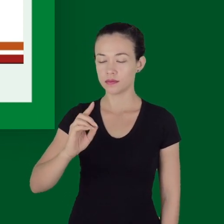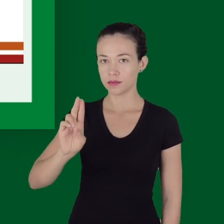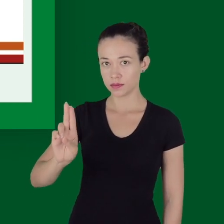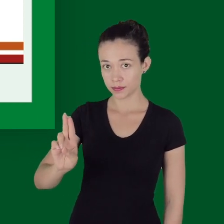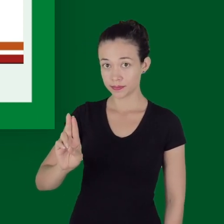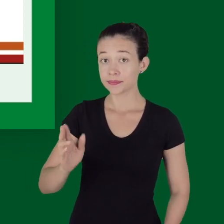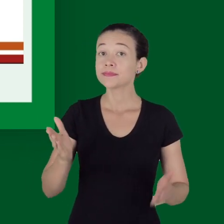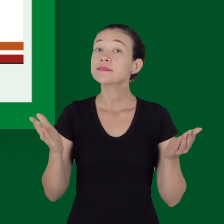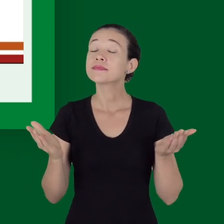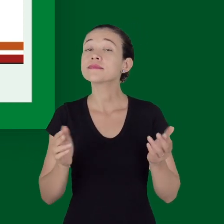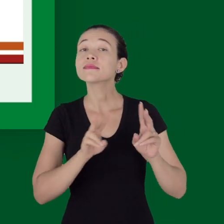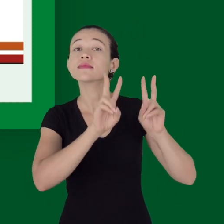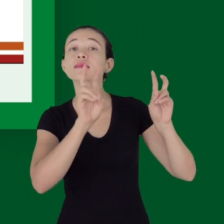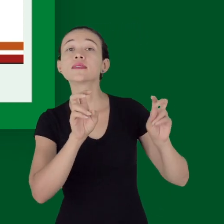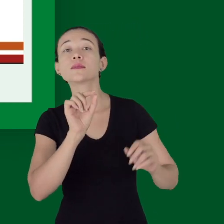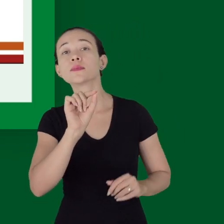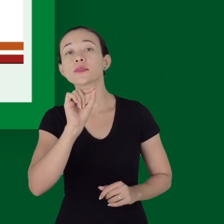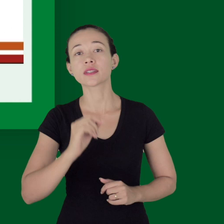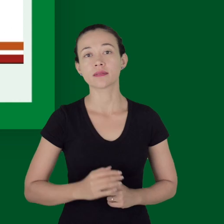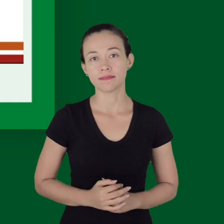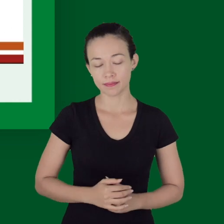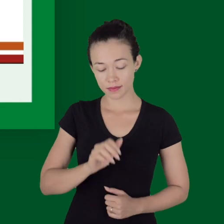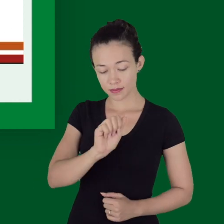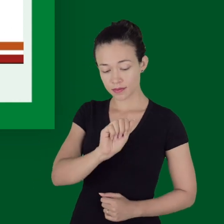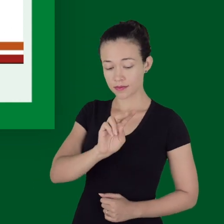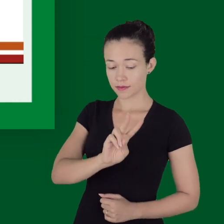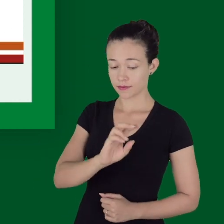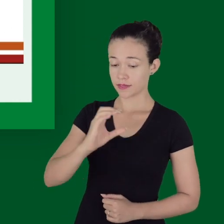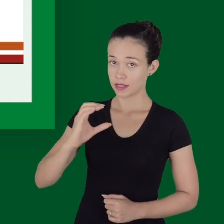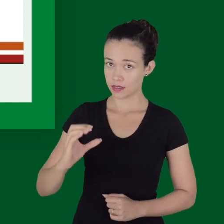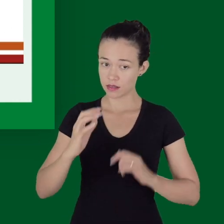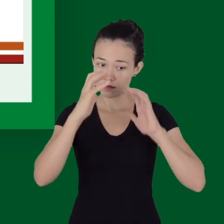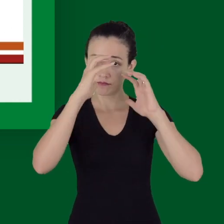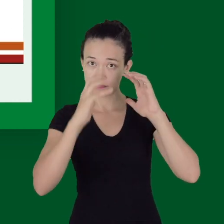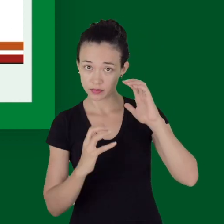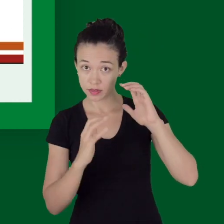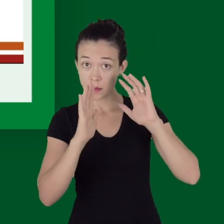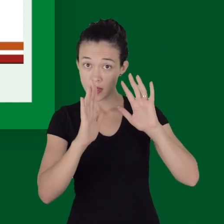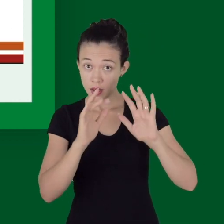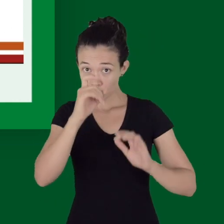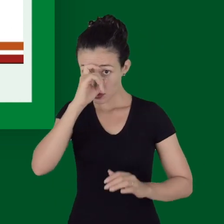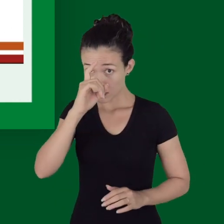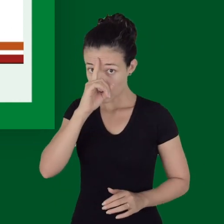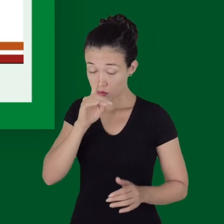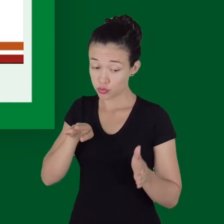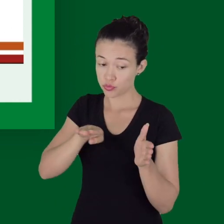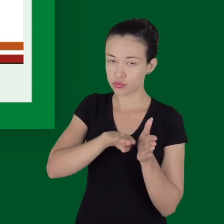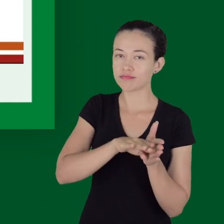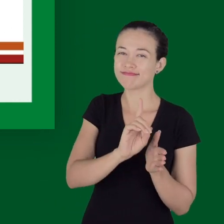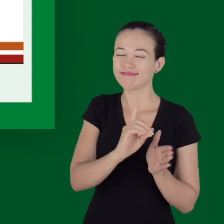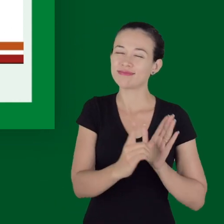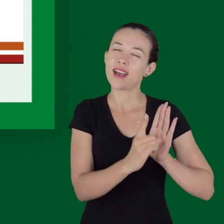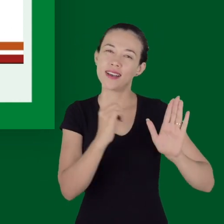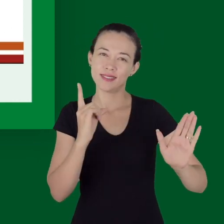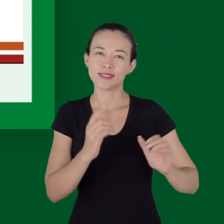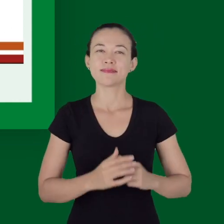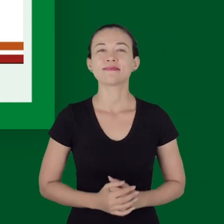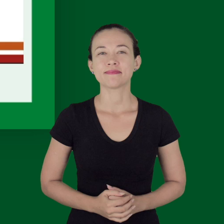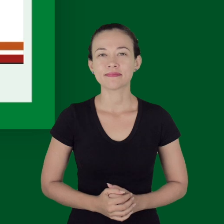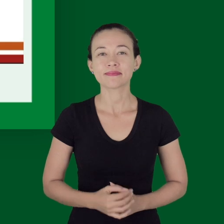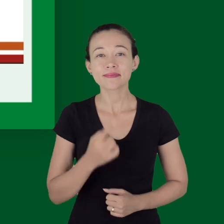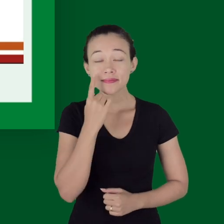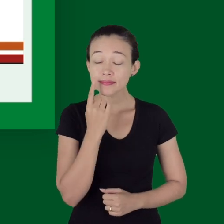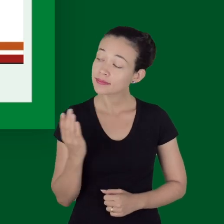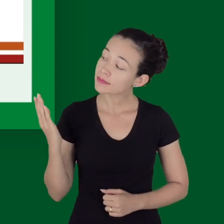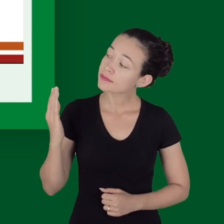conversar sobre acidente vascular cerebral com enfoque no atendimento pré-hospitalar. Vamos começar com um caso